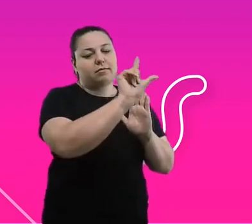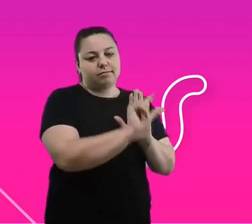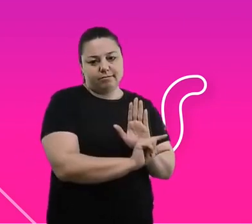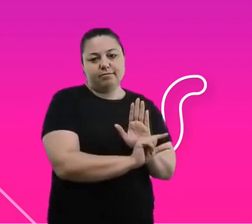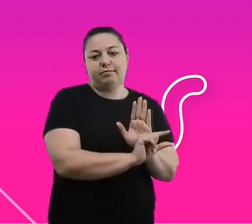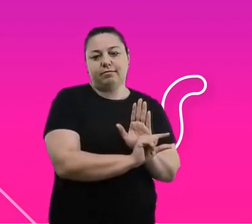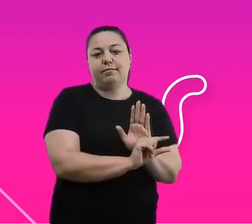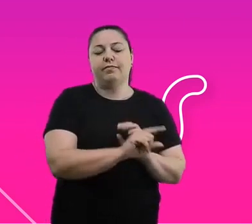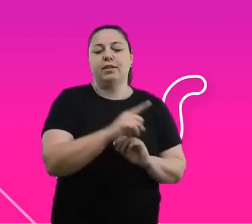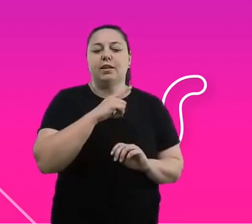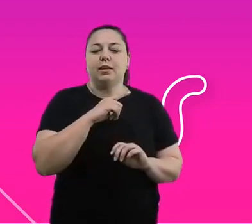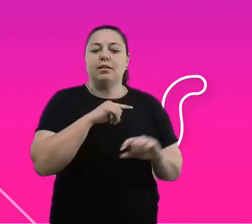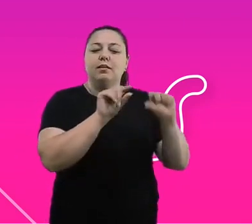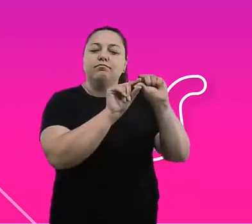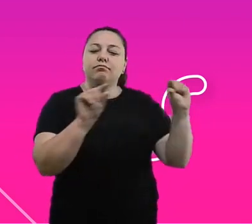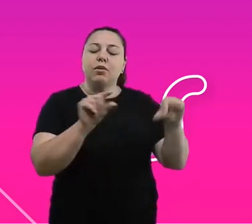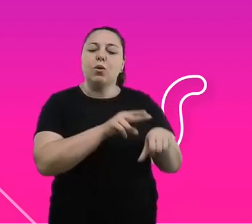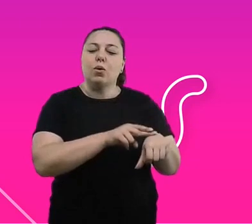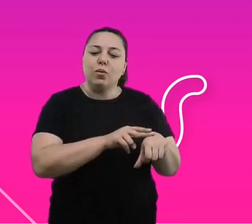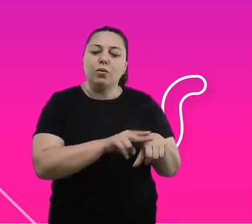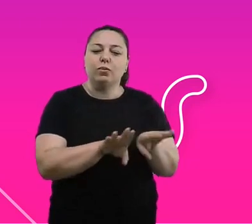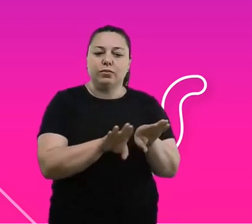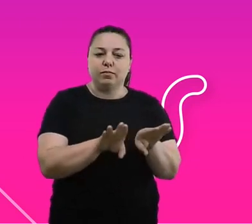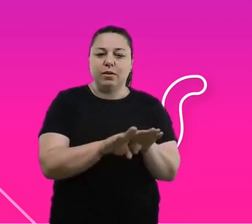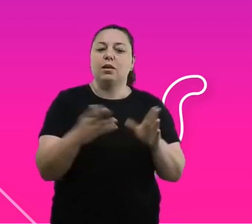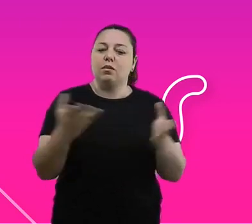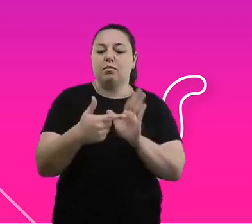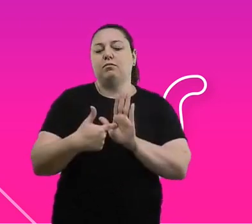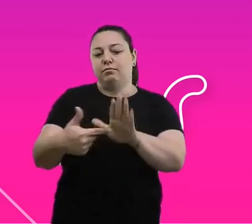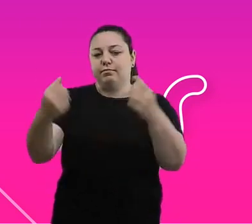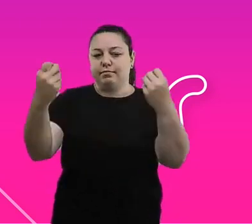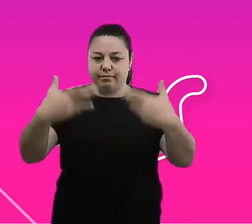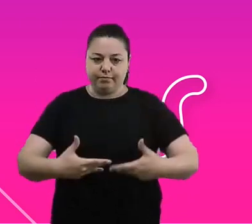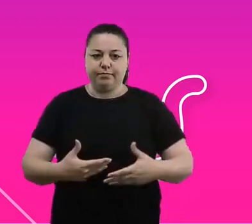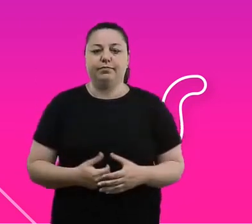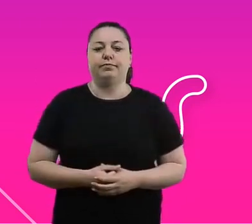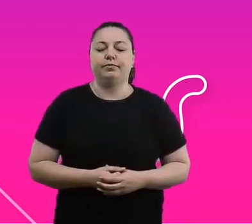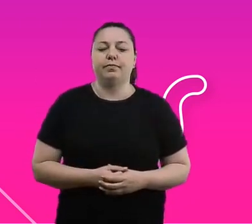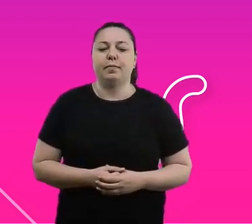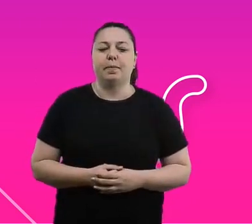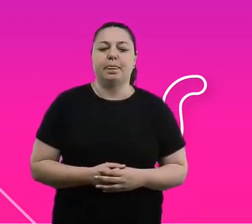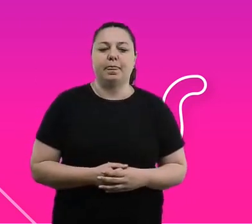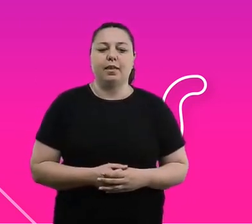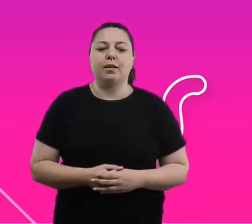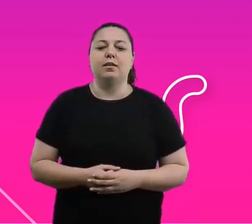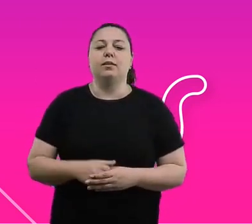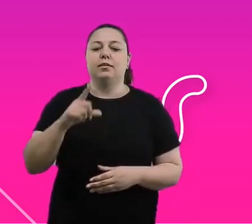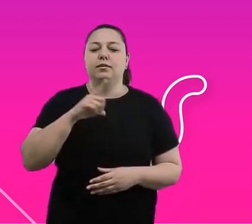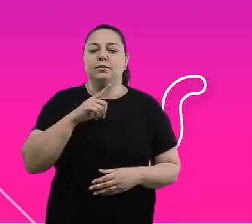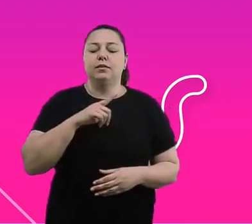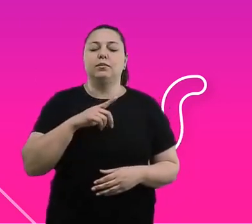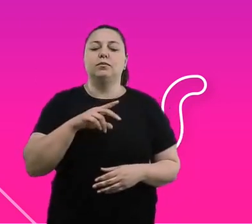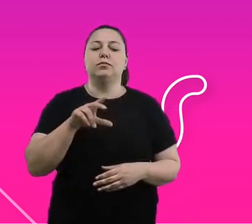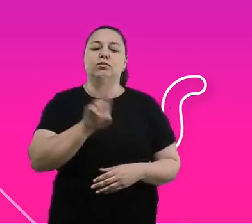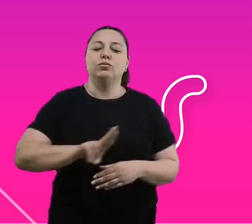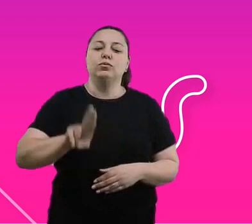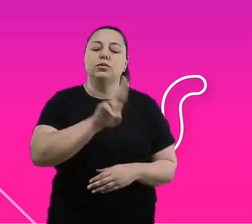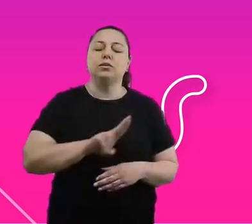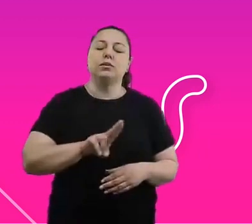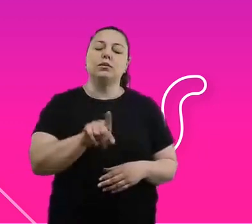Legal, obrigado pelos comentários da banca e Heitor, pelo projeto incrível. Gostaria de também reforçar o engajamento, né, que